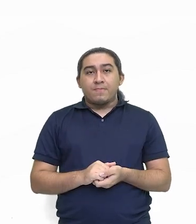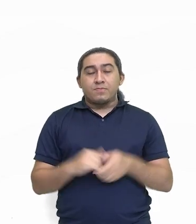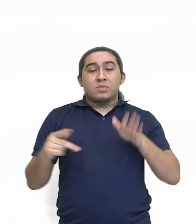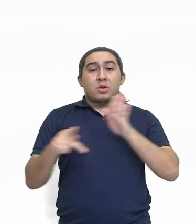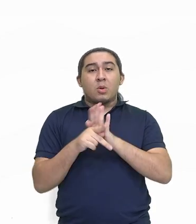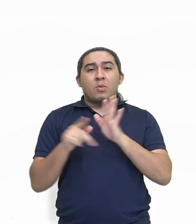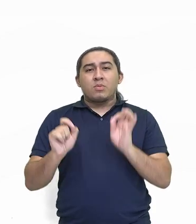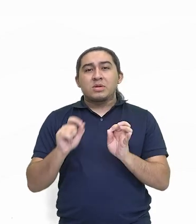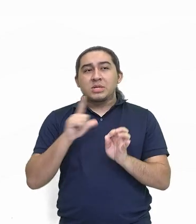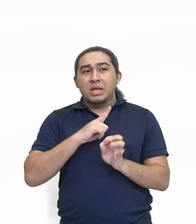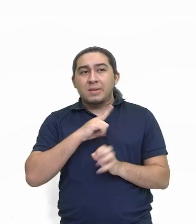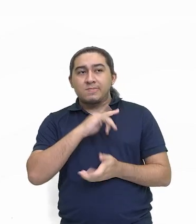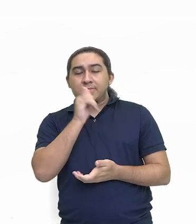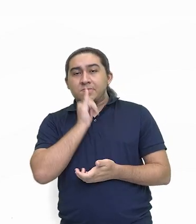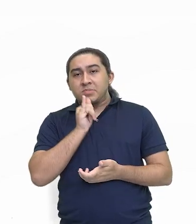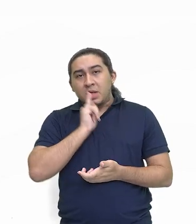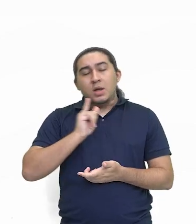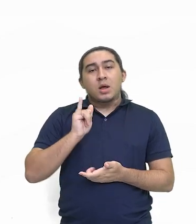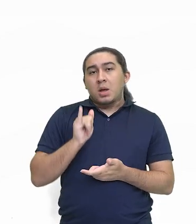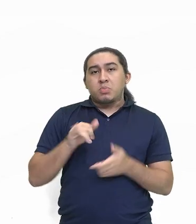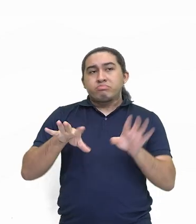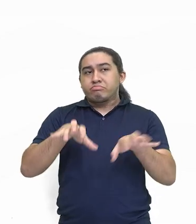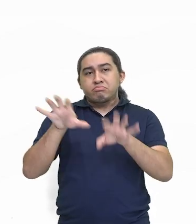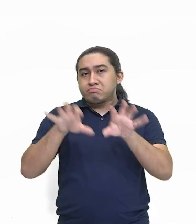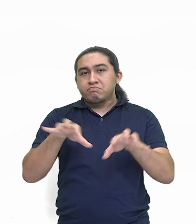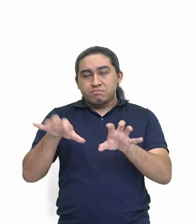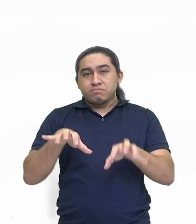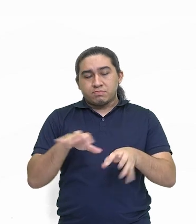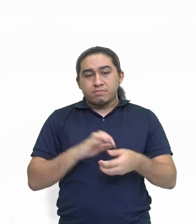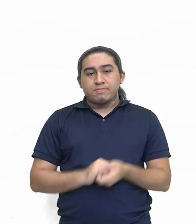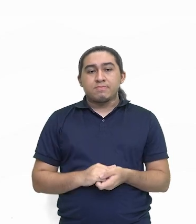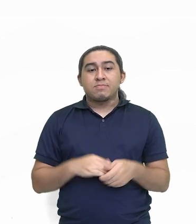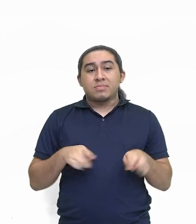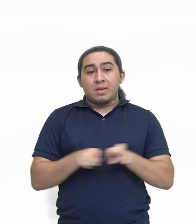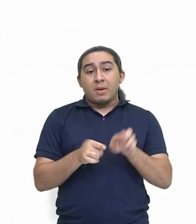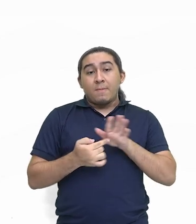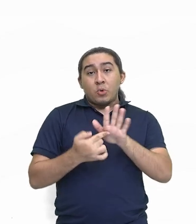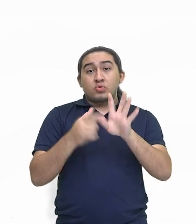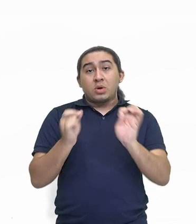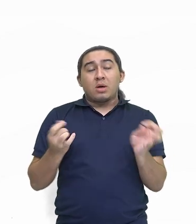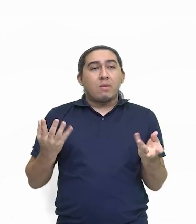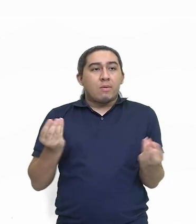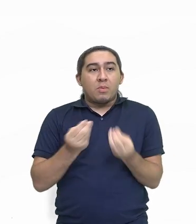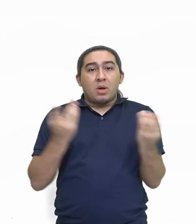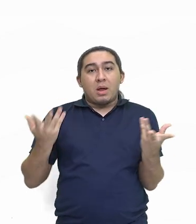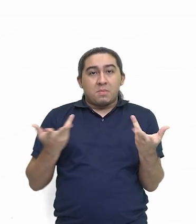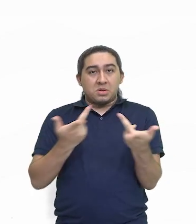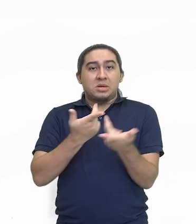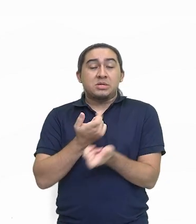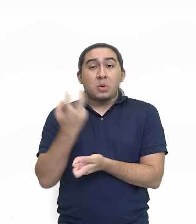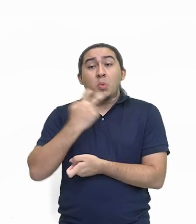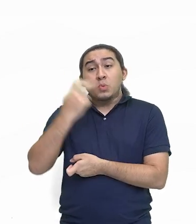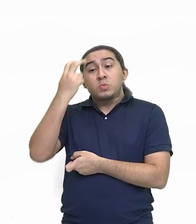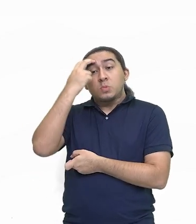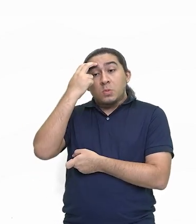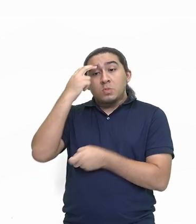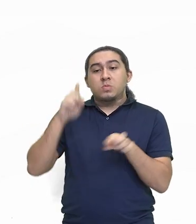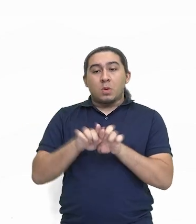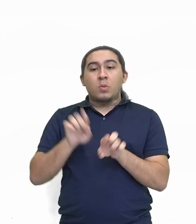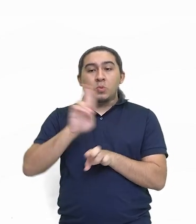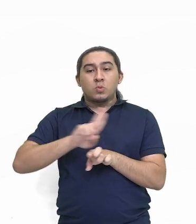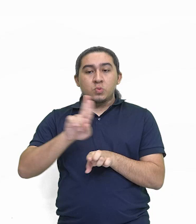do rebolado, né? E ela marca essa questão da beleza cultural, né? Do uso